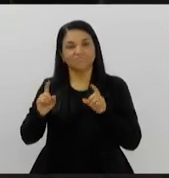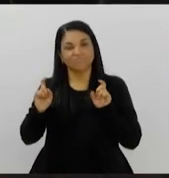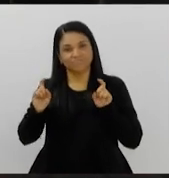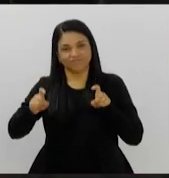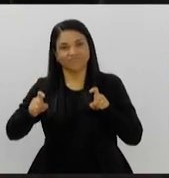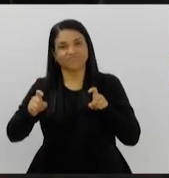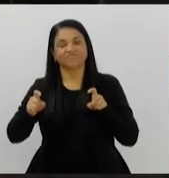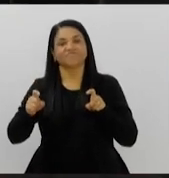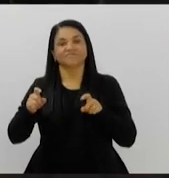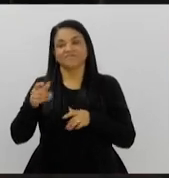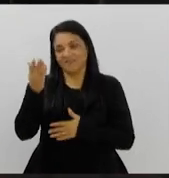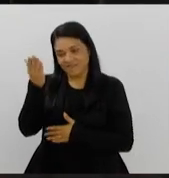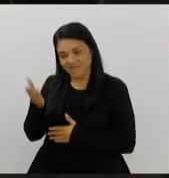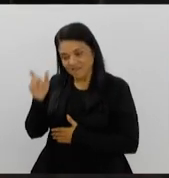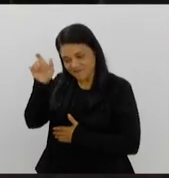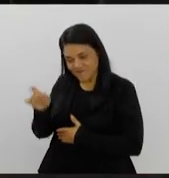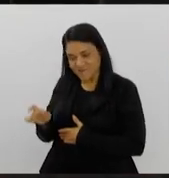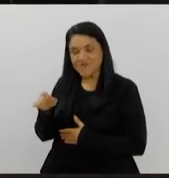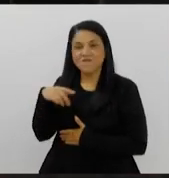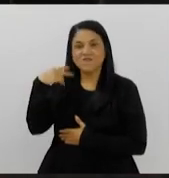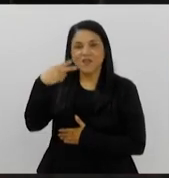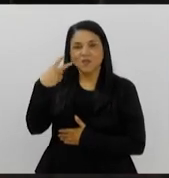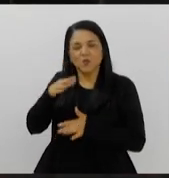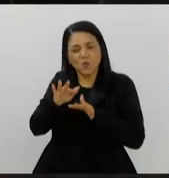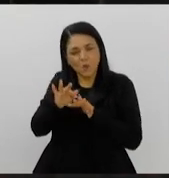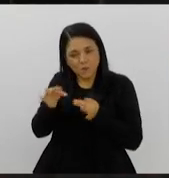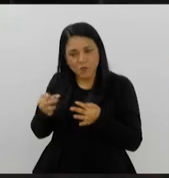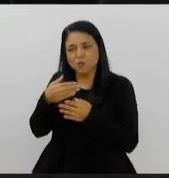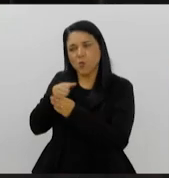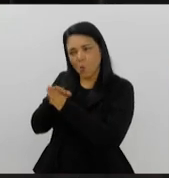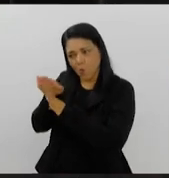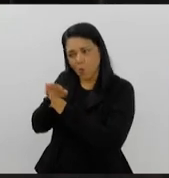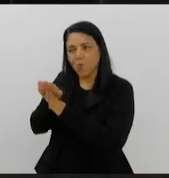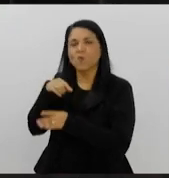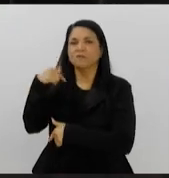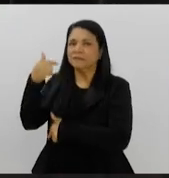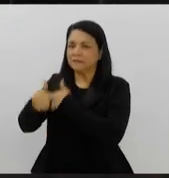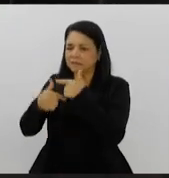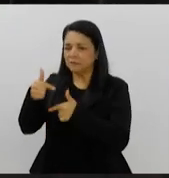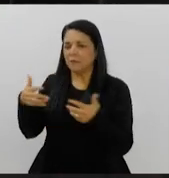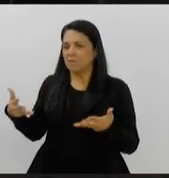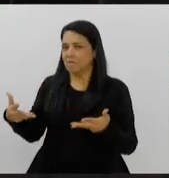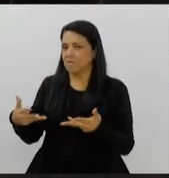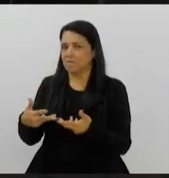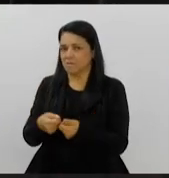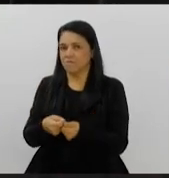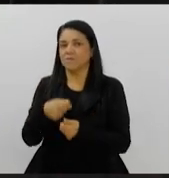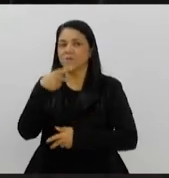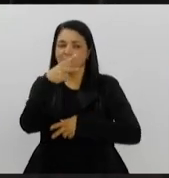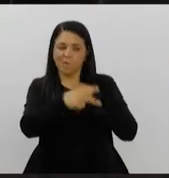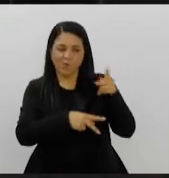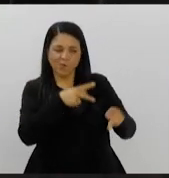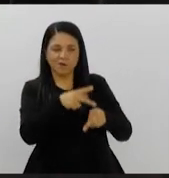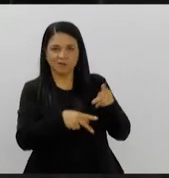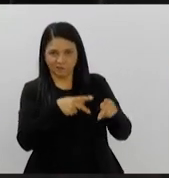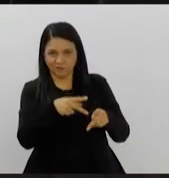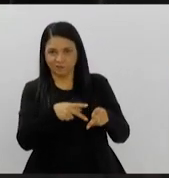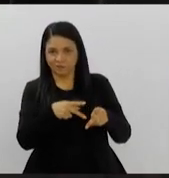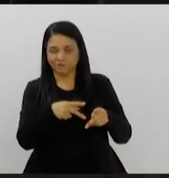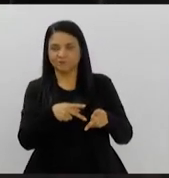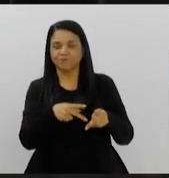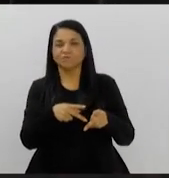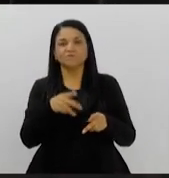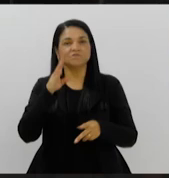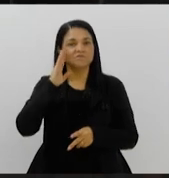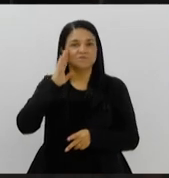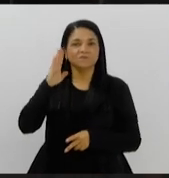essa vereadora humilde, orientada, que vai fazer um trabalho de excelência para a população de Campos, inclusive